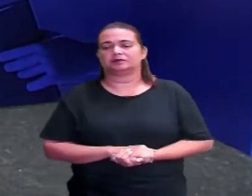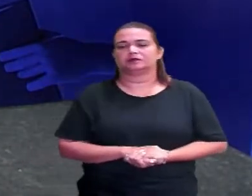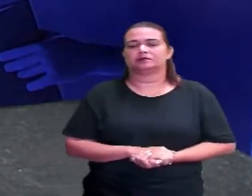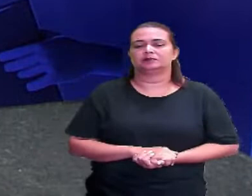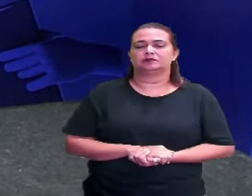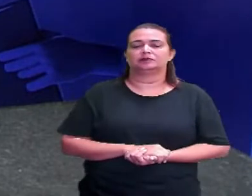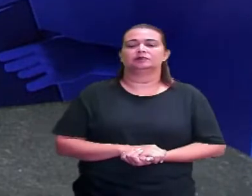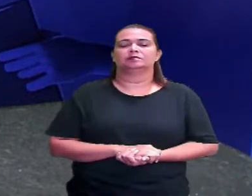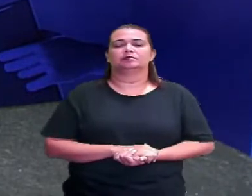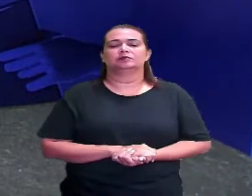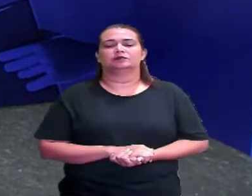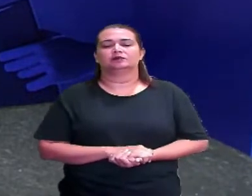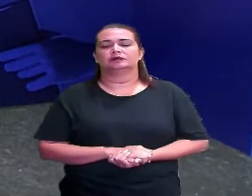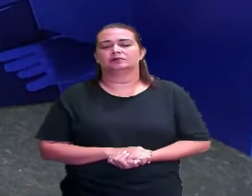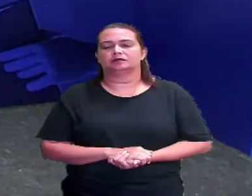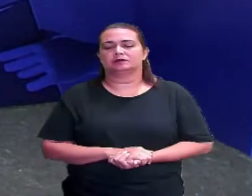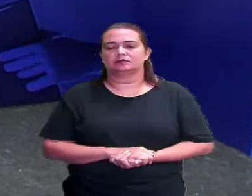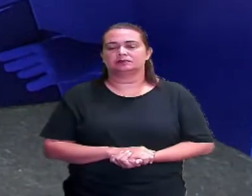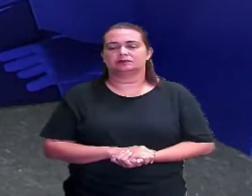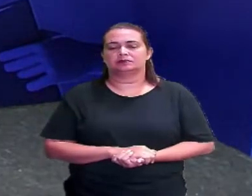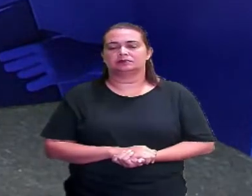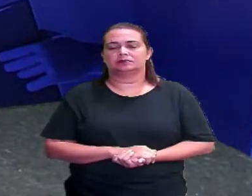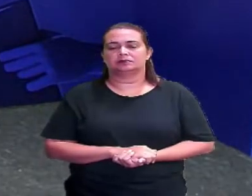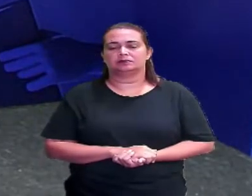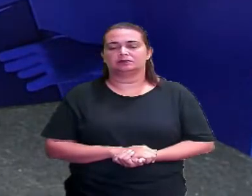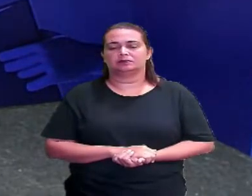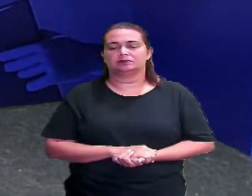Nós temos aqui, inicialmente,